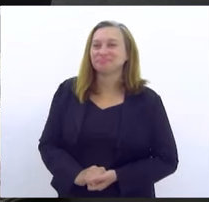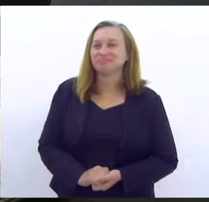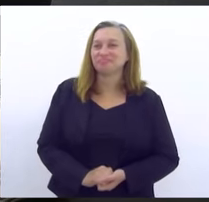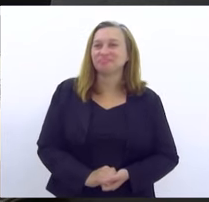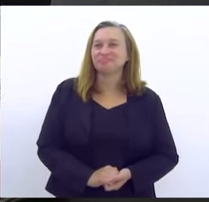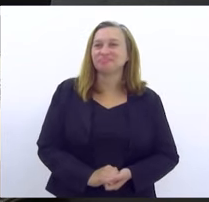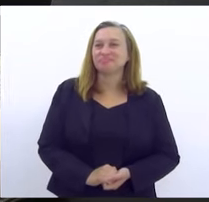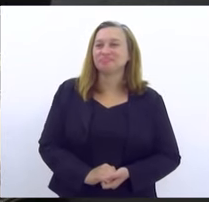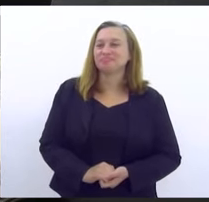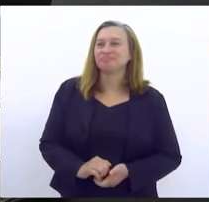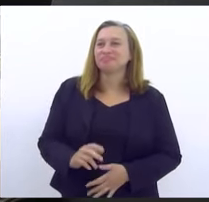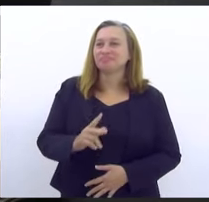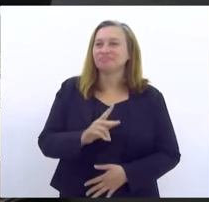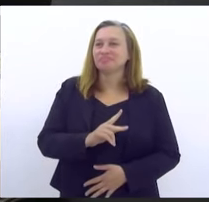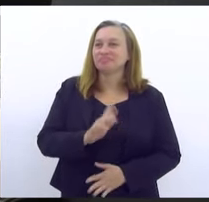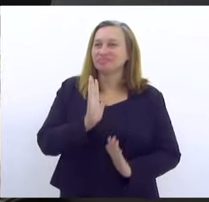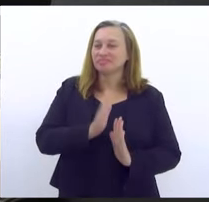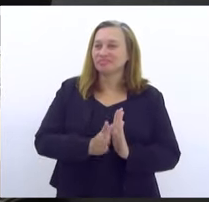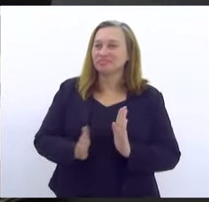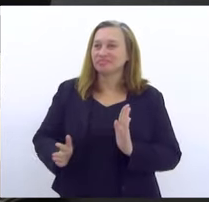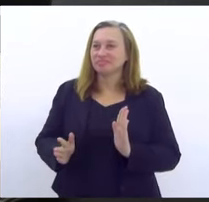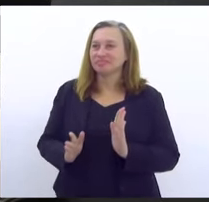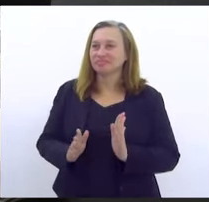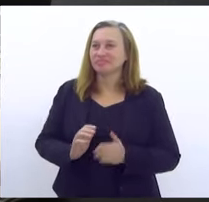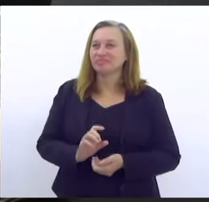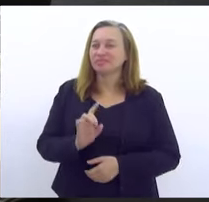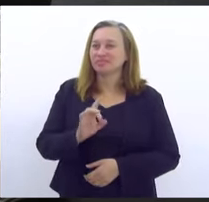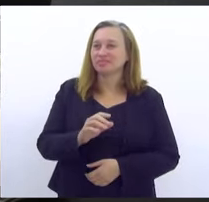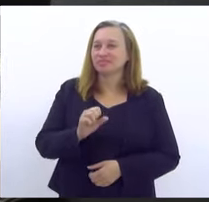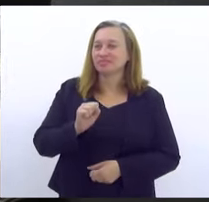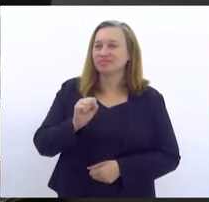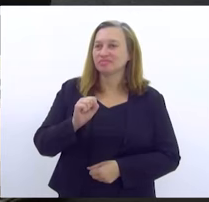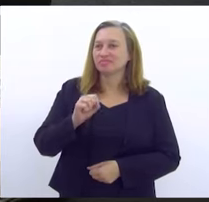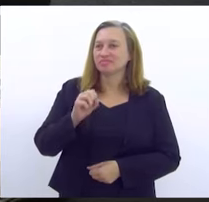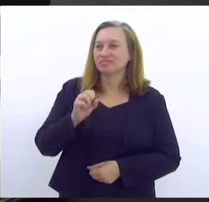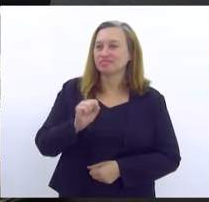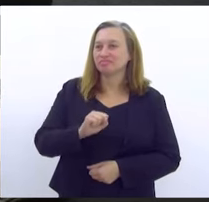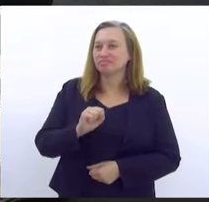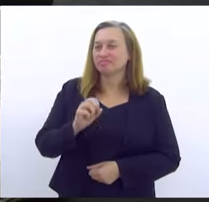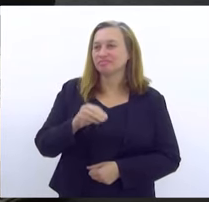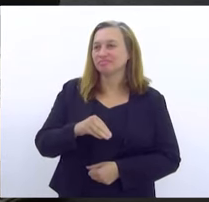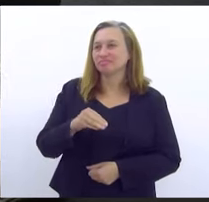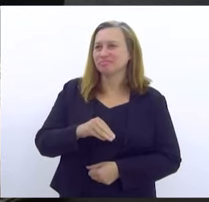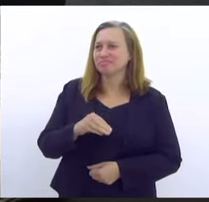diretora. Presidente Aju, questão de ordem. Só um minutinho, deputado, está pegando aqui o